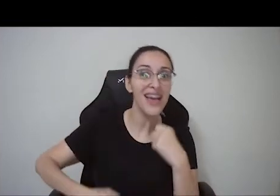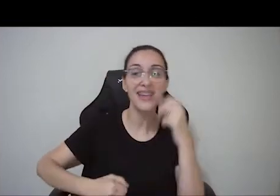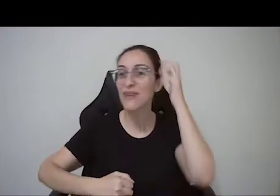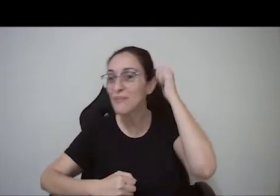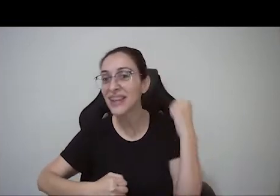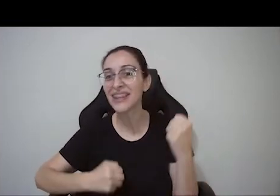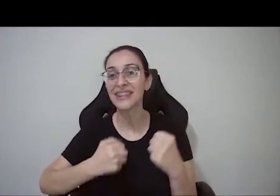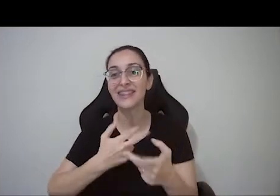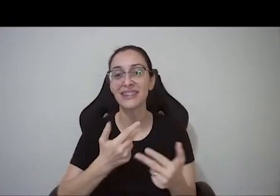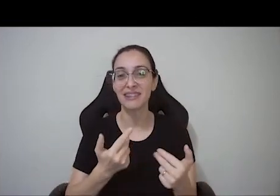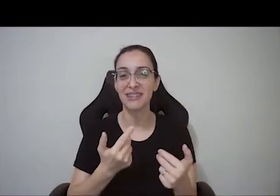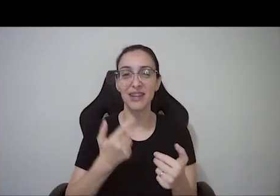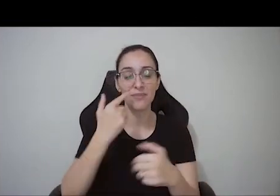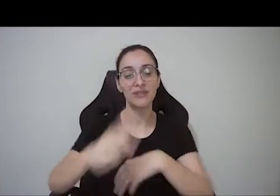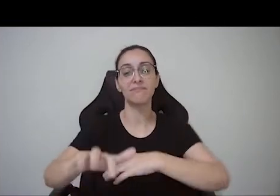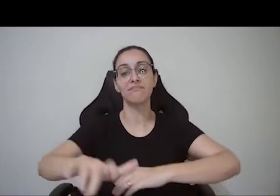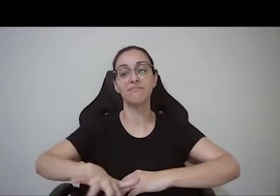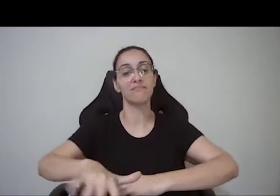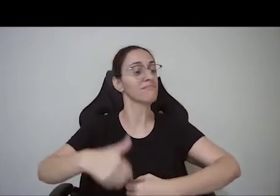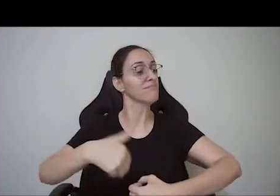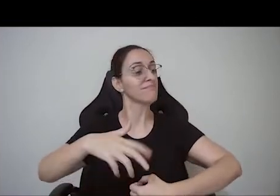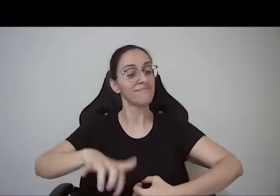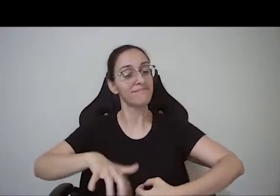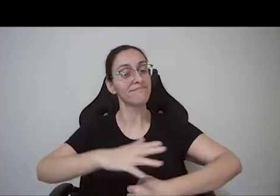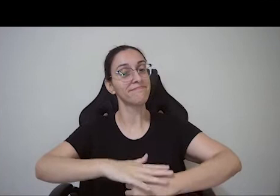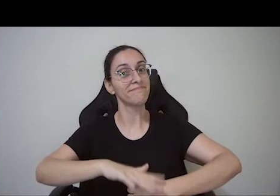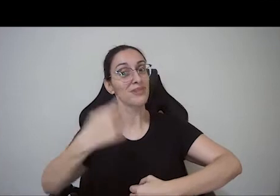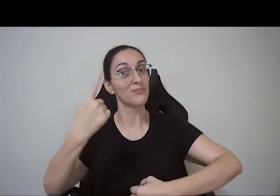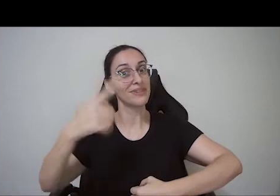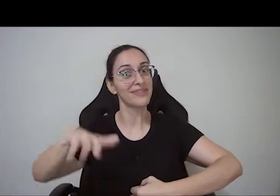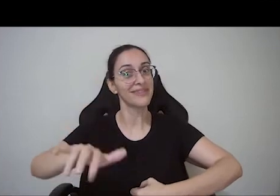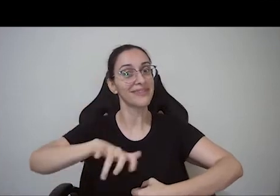cabelo. Então imagina mexer no computador com uma mão só e a criança ali